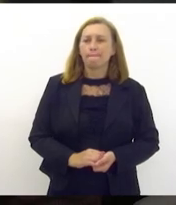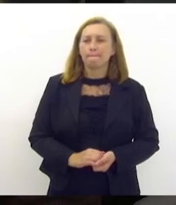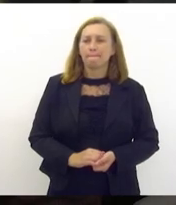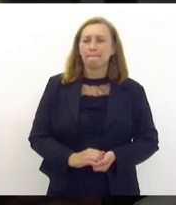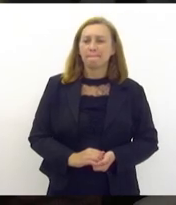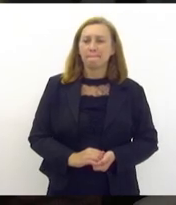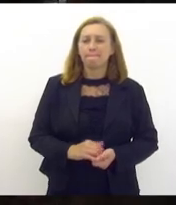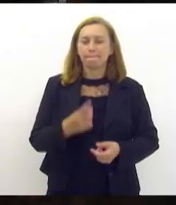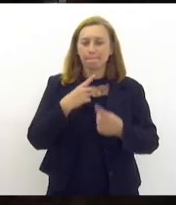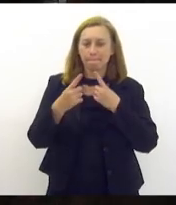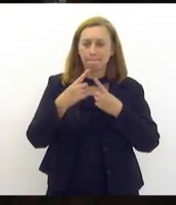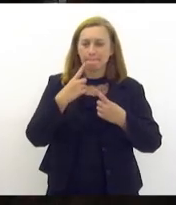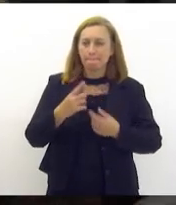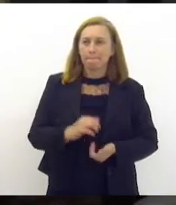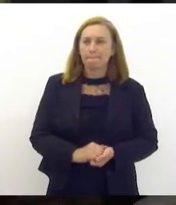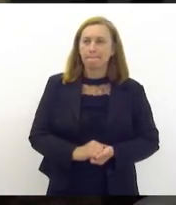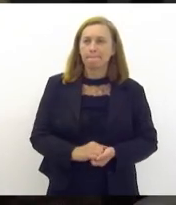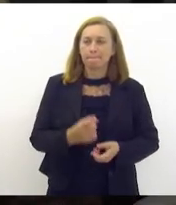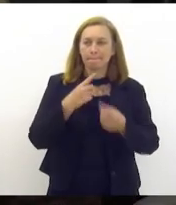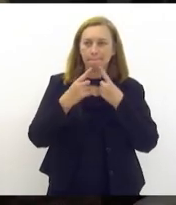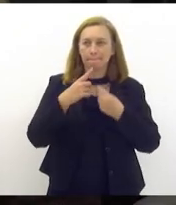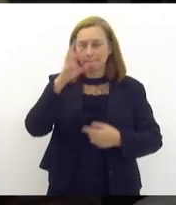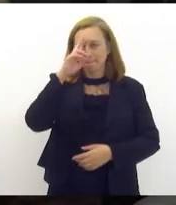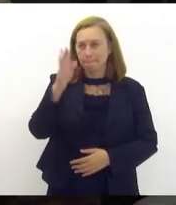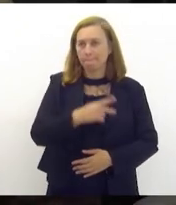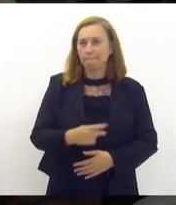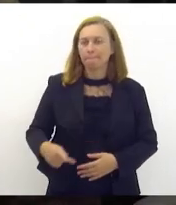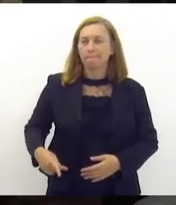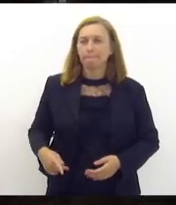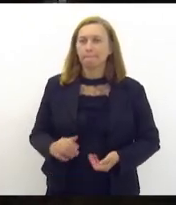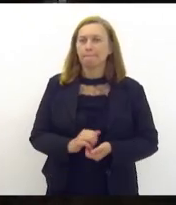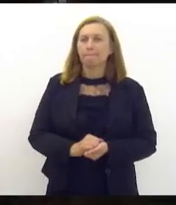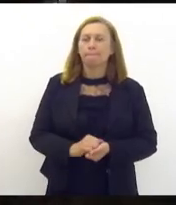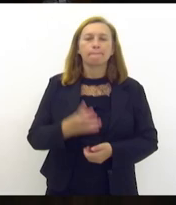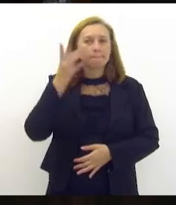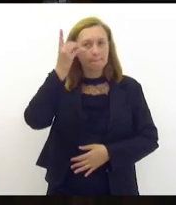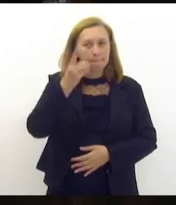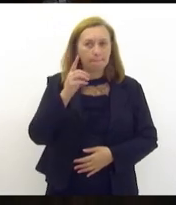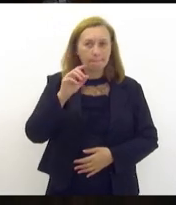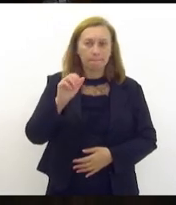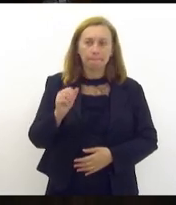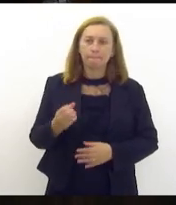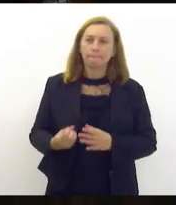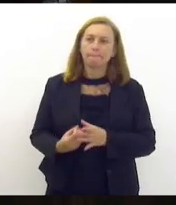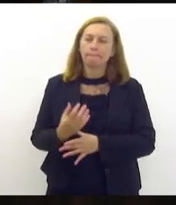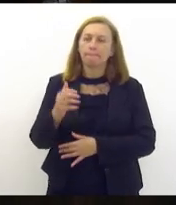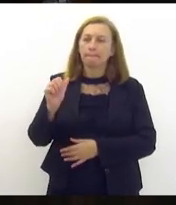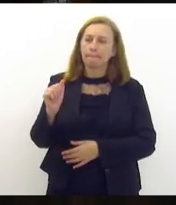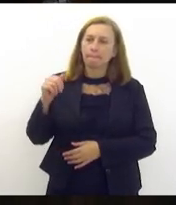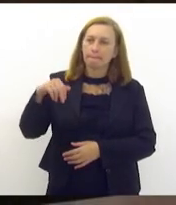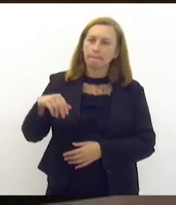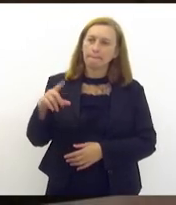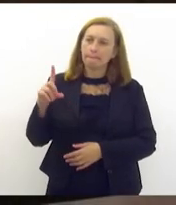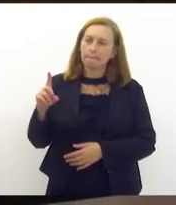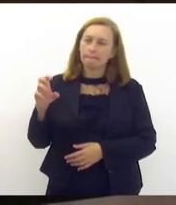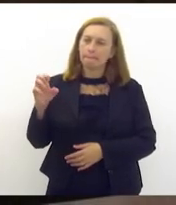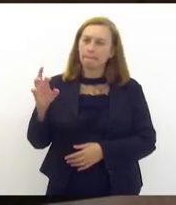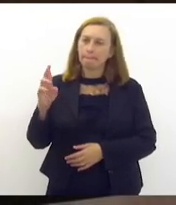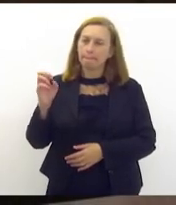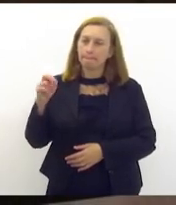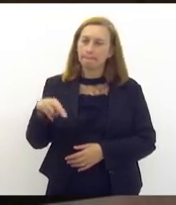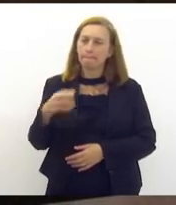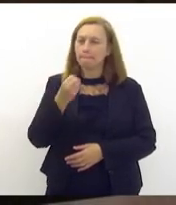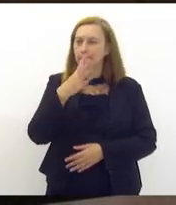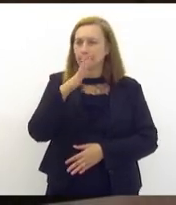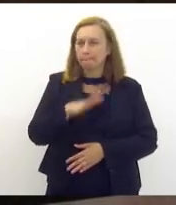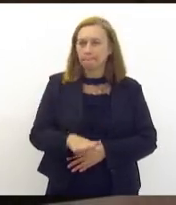emitidos, em discussão. Para discutir, senhor presidente. Para discutir, nosso nobre deputado autor, Anderson Moraes. Presidente, boa